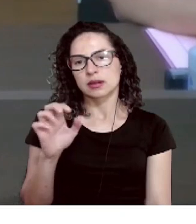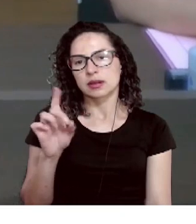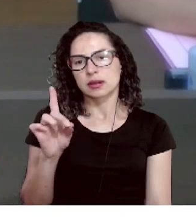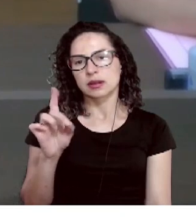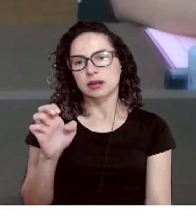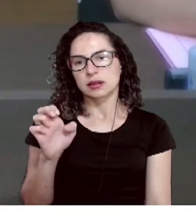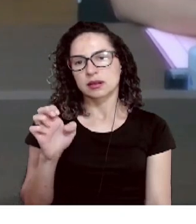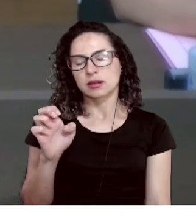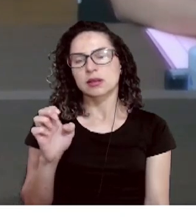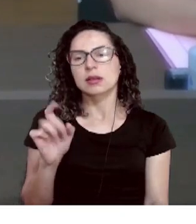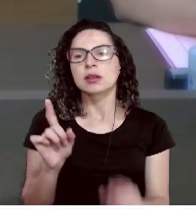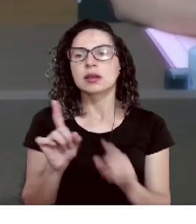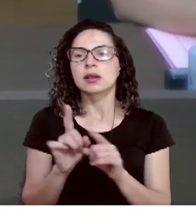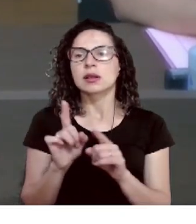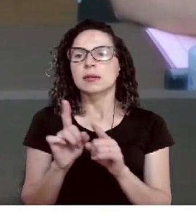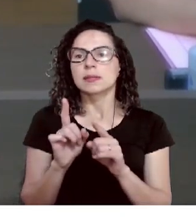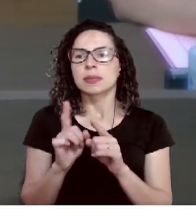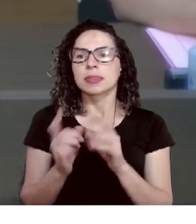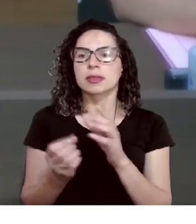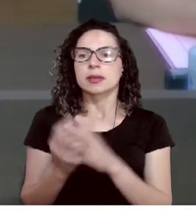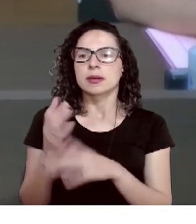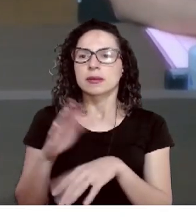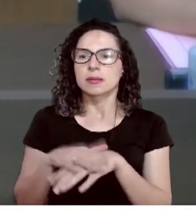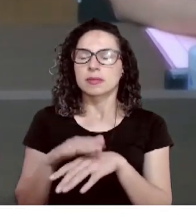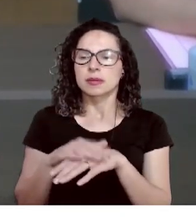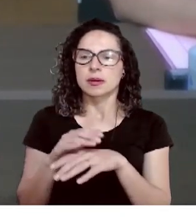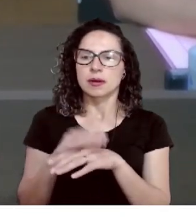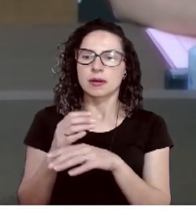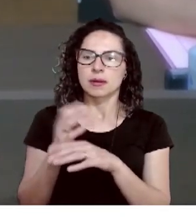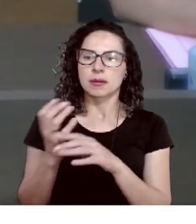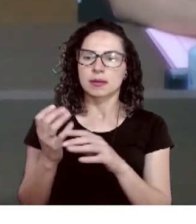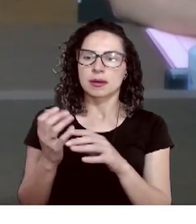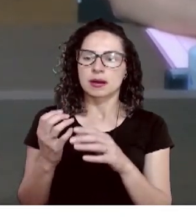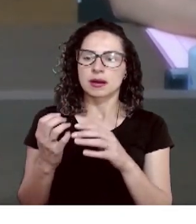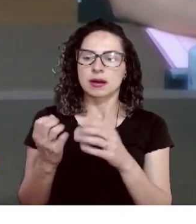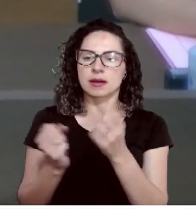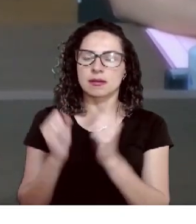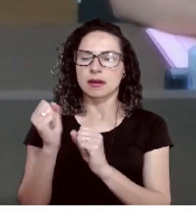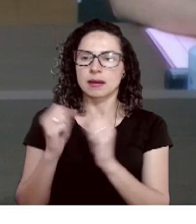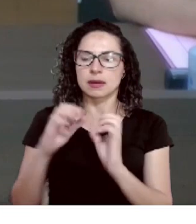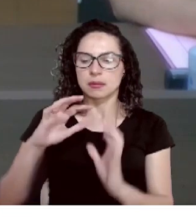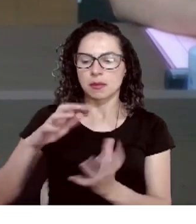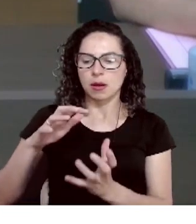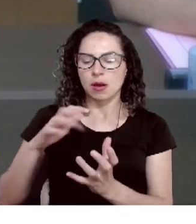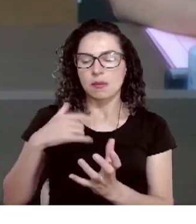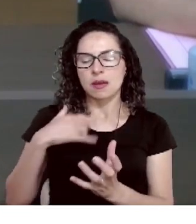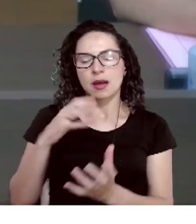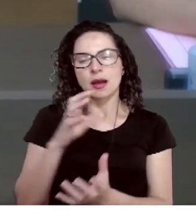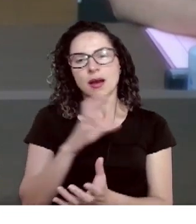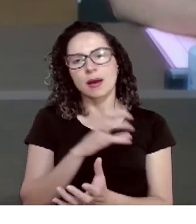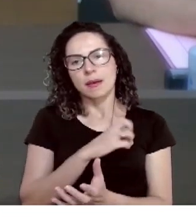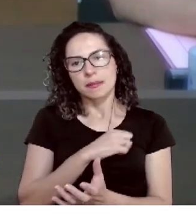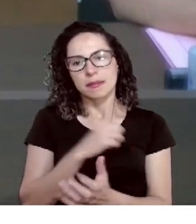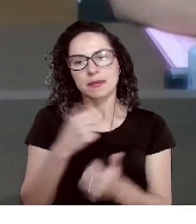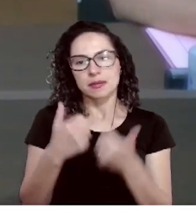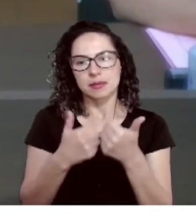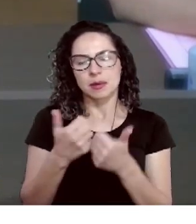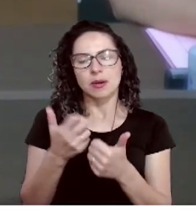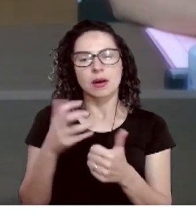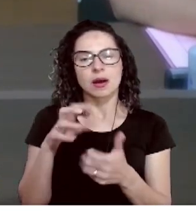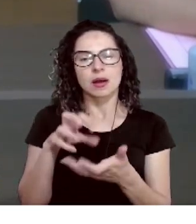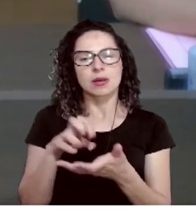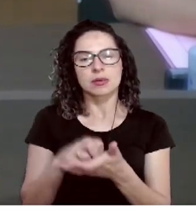Montou sua própria fábrica de bolas, mas por ser apaixonado pelo futebol, assumiu a presidência da Sociedade